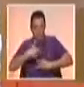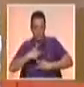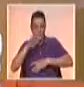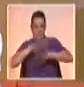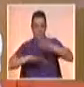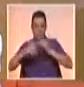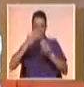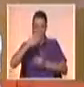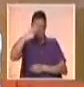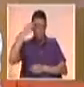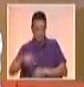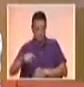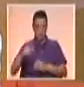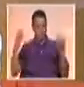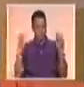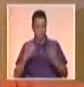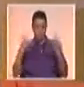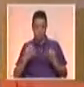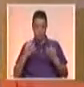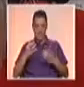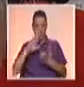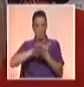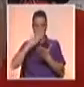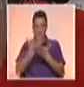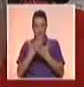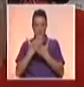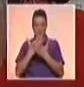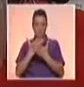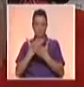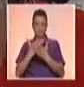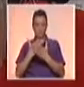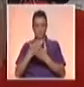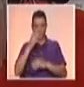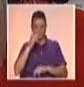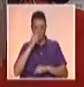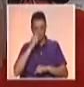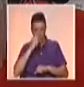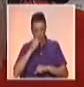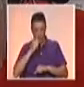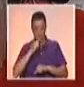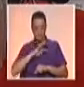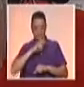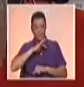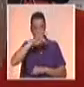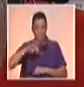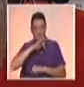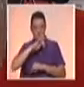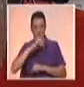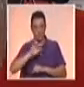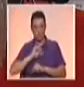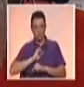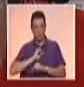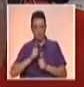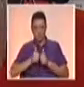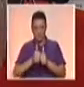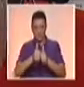penso que seria muito difícil. Portanto, o papel do intérprete, e isto para pais e para as famílias que nós acompanhamos,